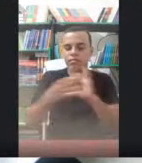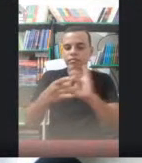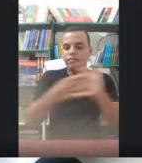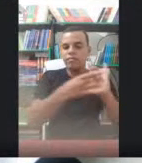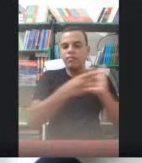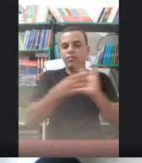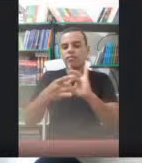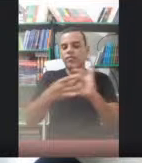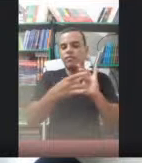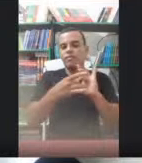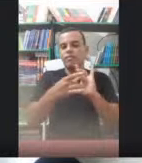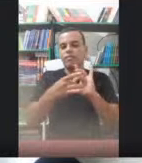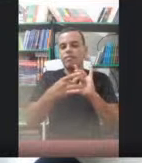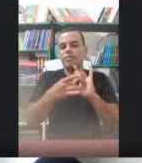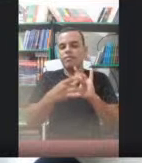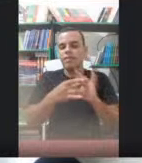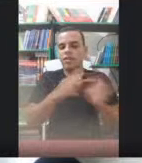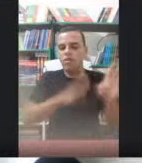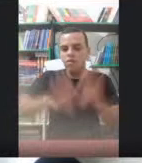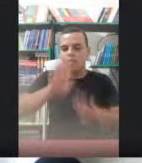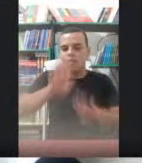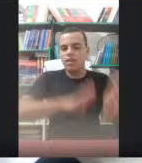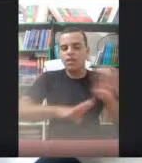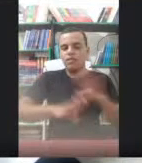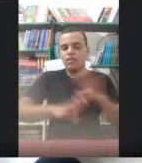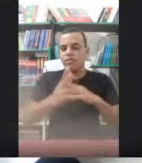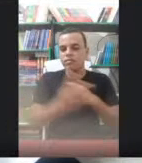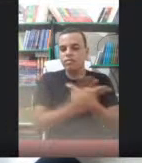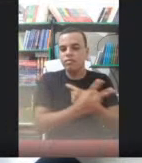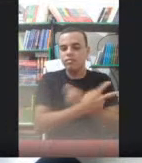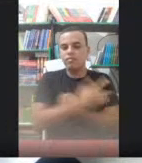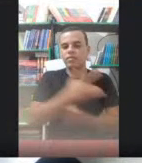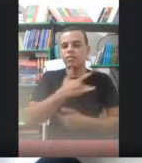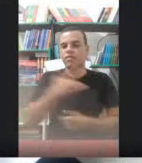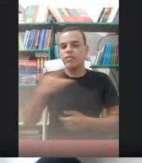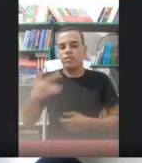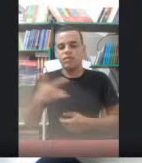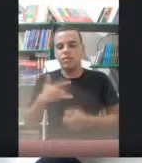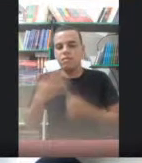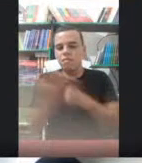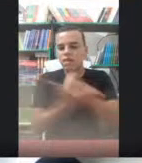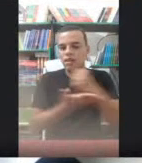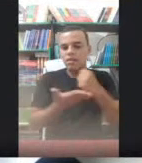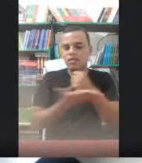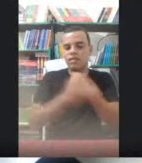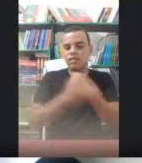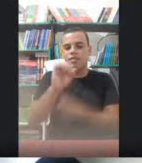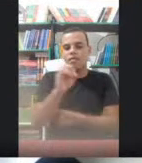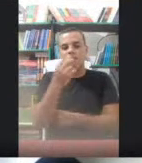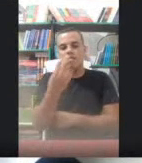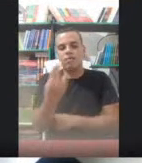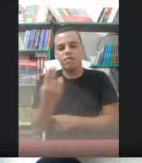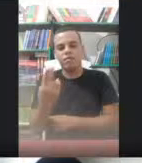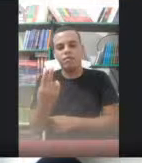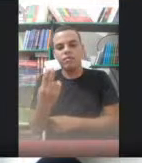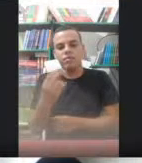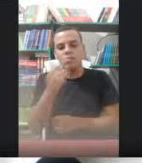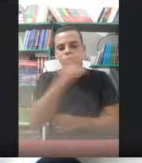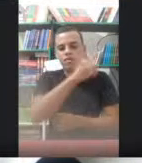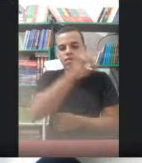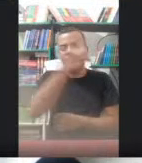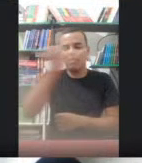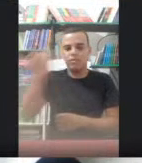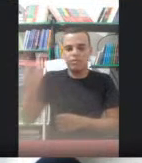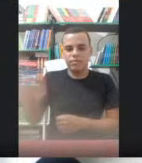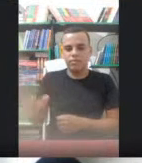também integralmente cuidados dentro do sistema de saúde, seja na unidade básica de saúde, seja em relação aos outros problemas derivados, né? E